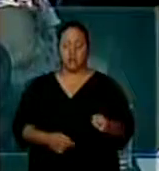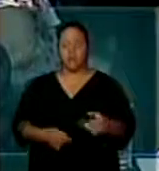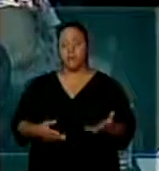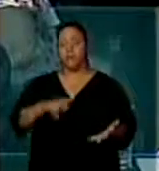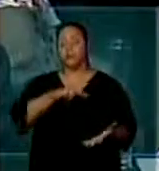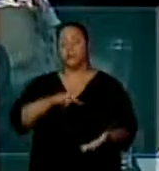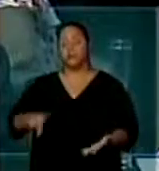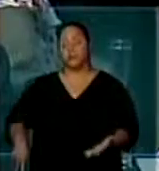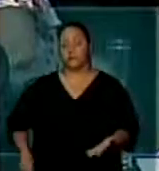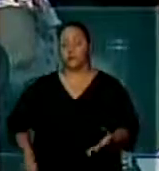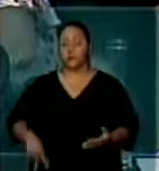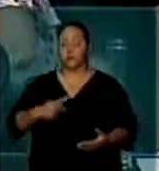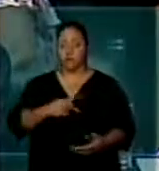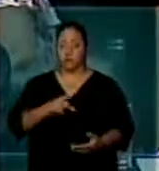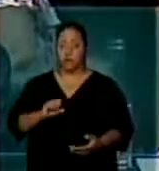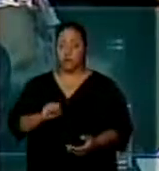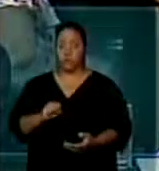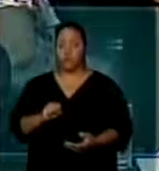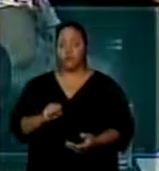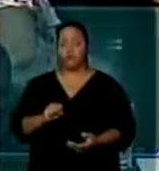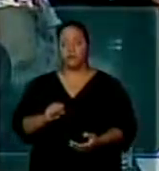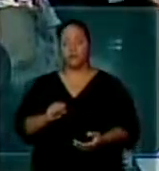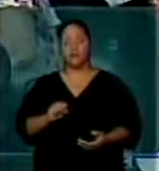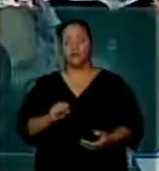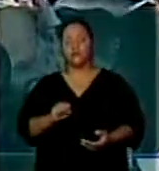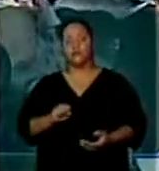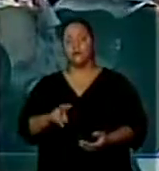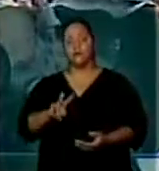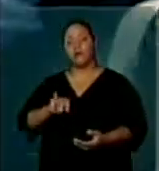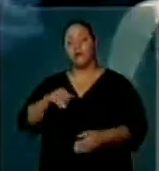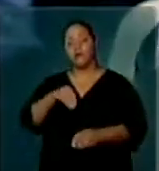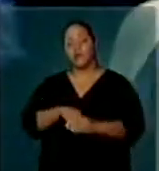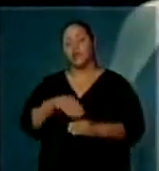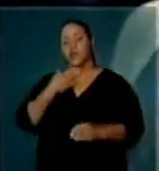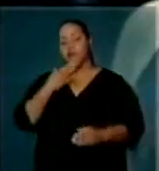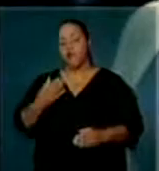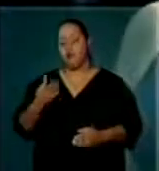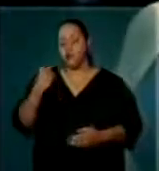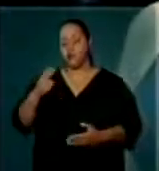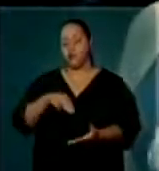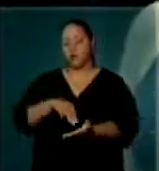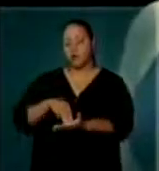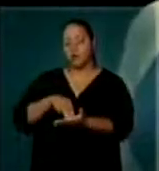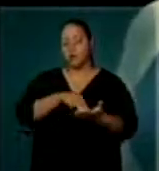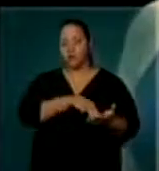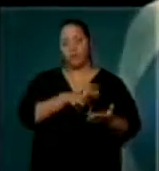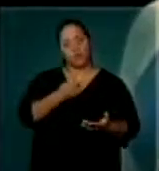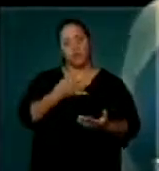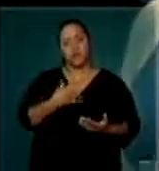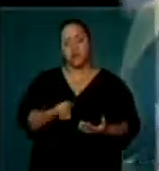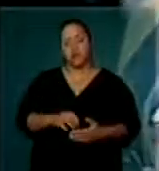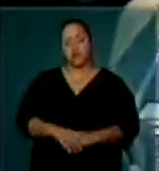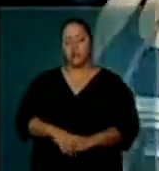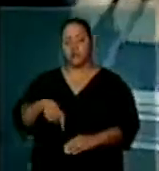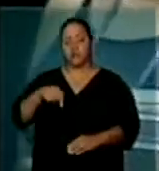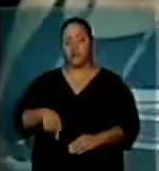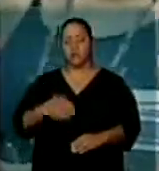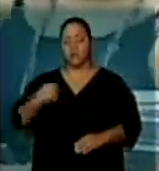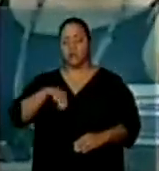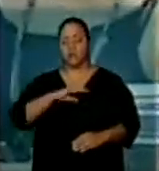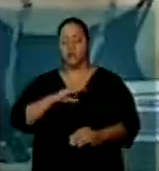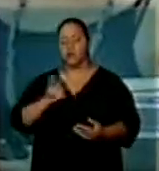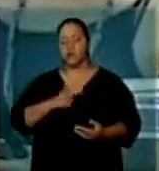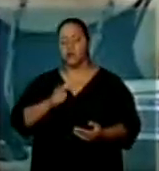Presidente, o PPS ele vai votar a favor das duas moções. E aqui nós não